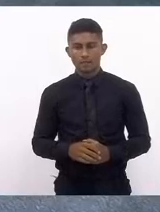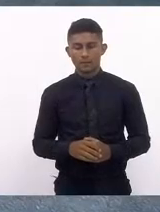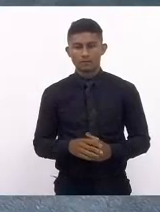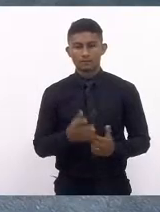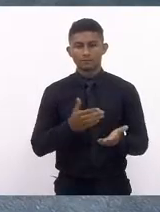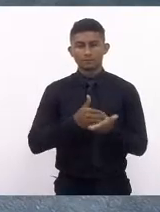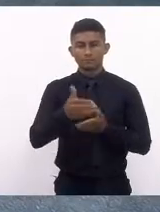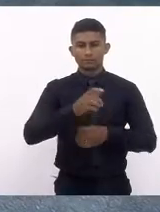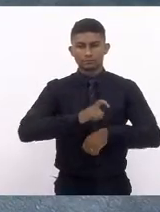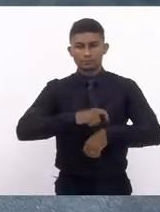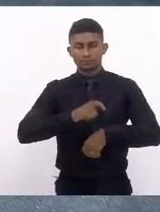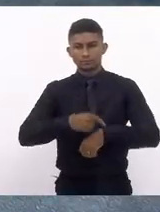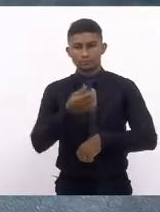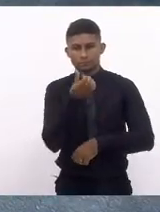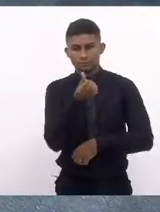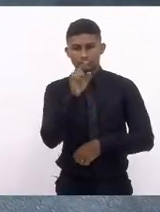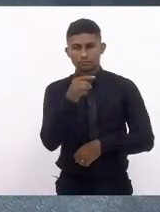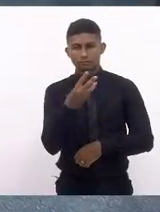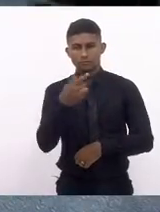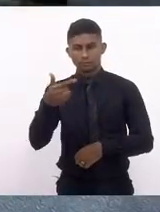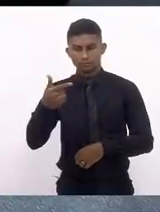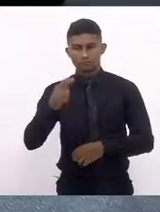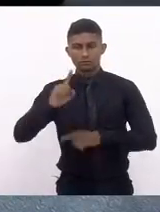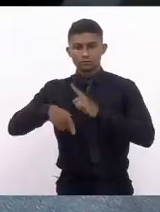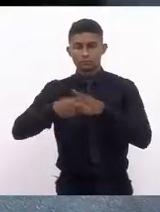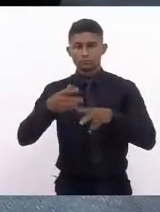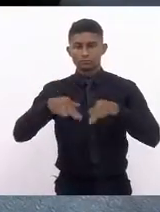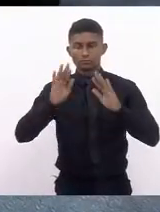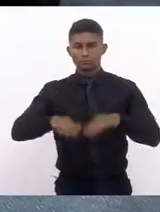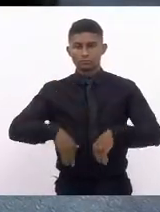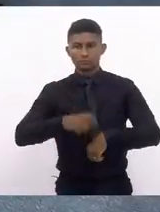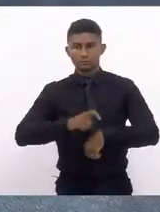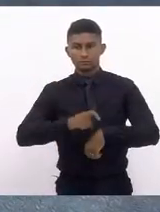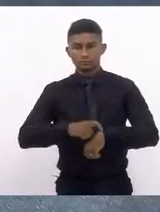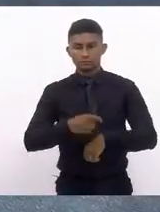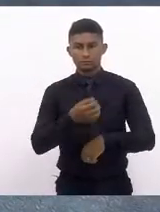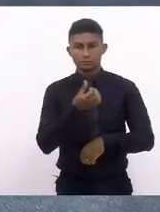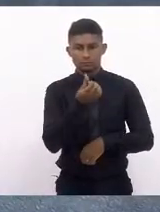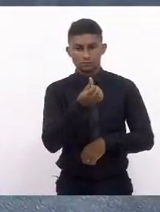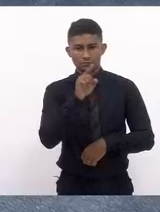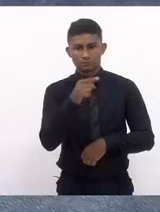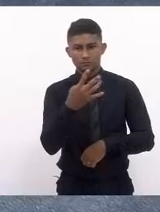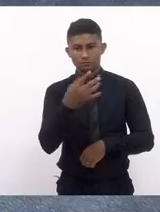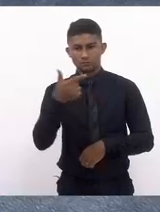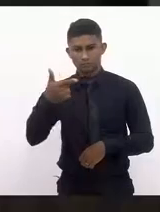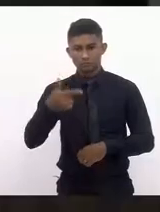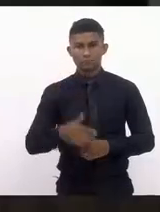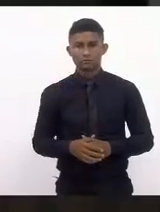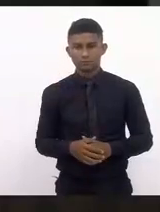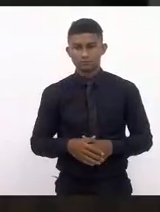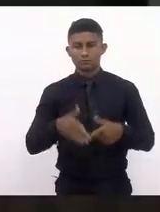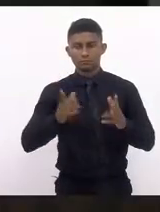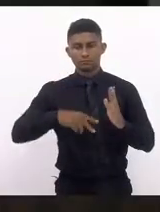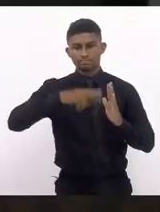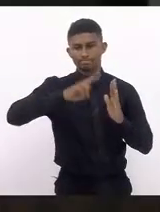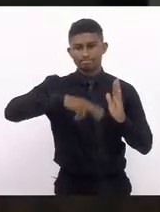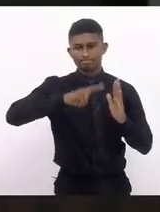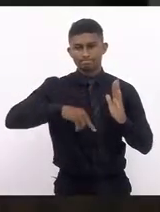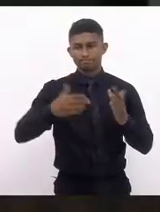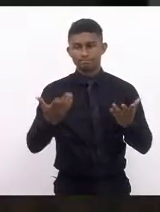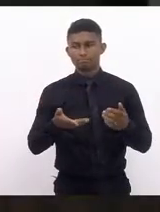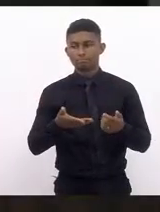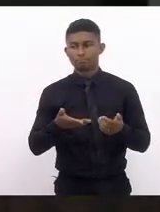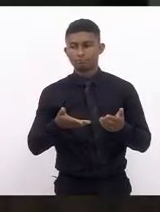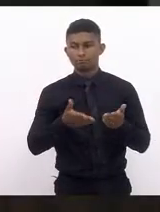iniciada 18:32 encerrou-se às 18:40 lida e aprovada a ata